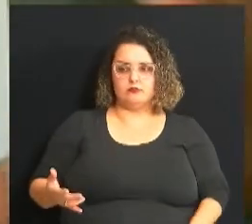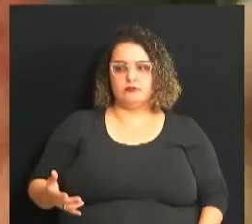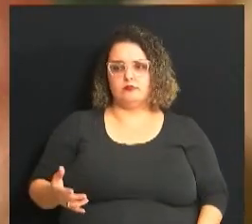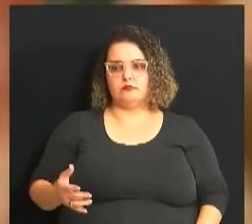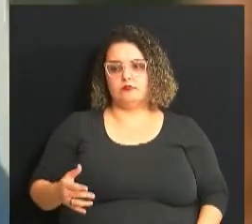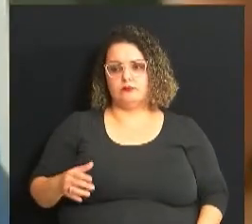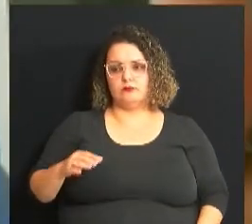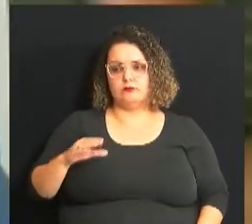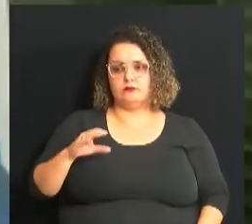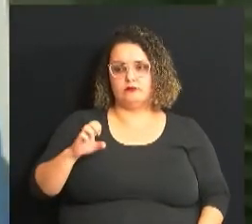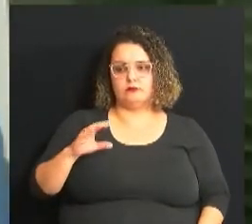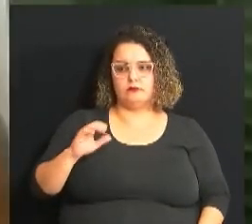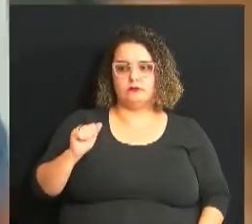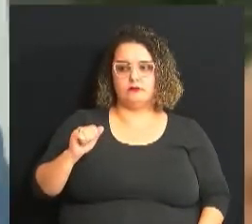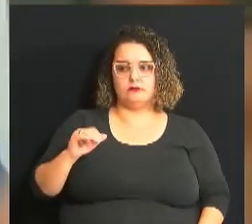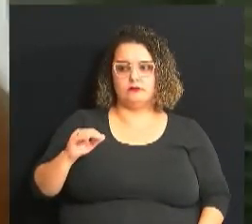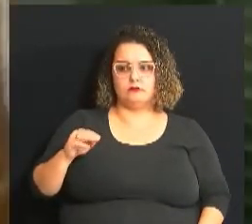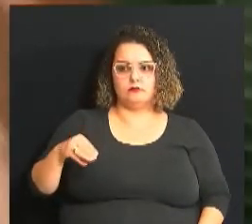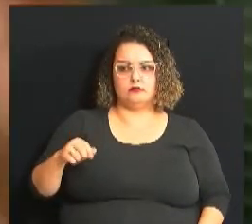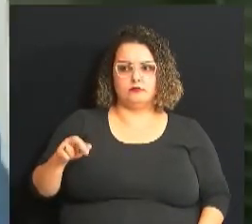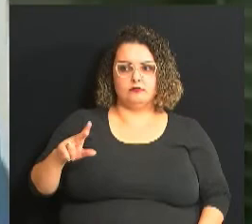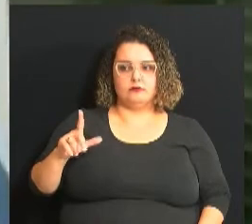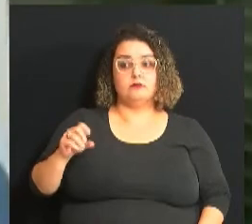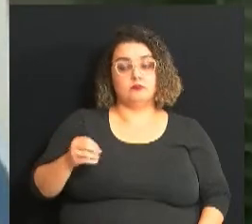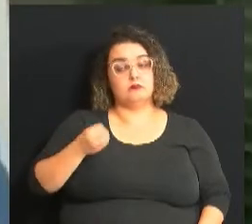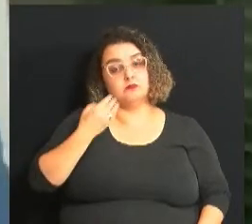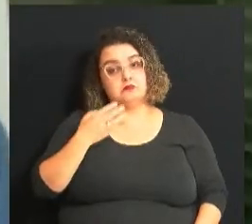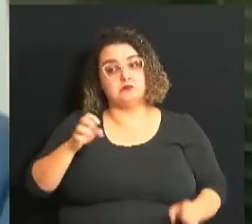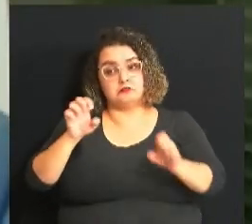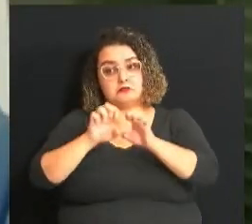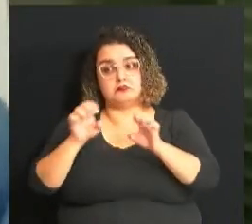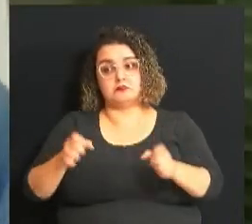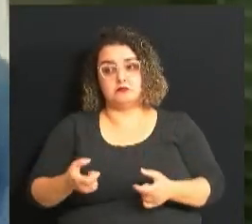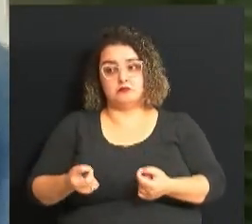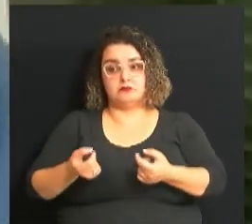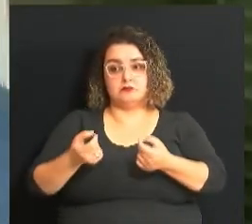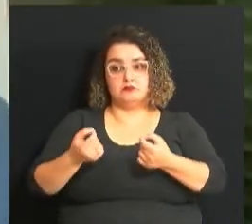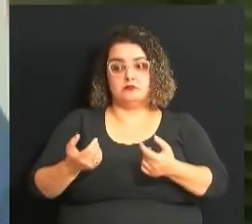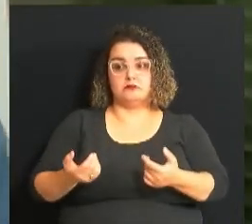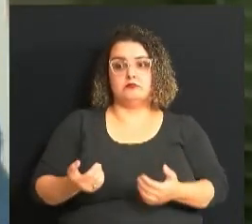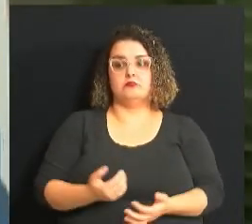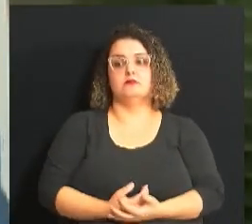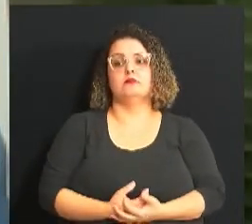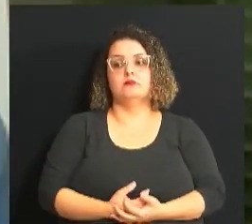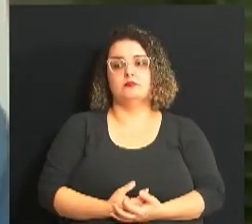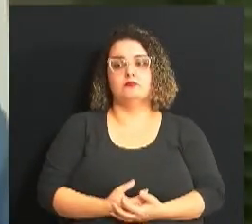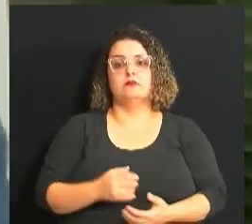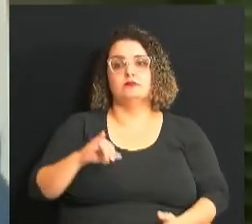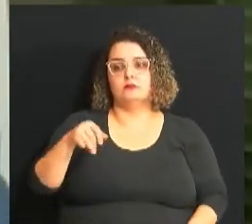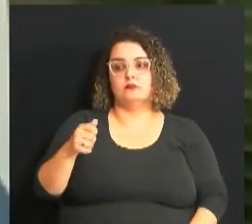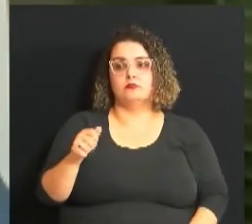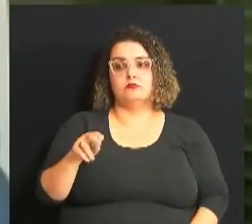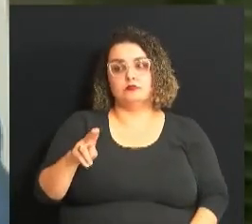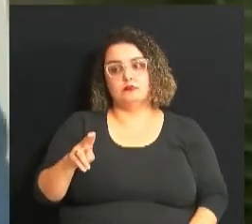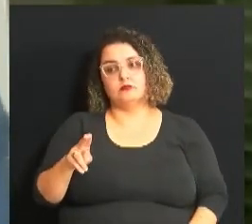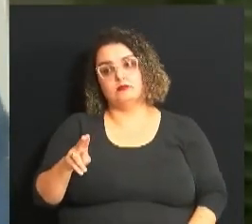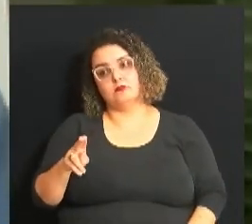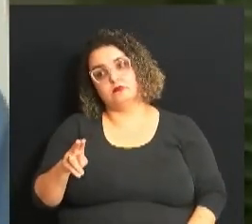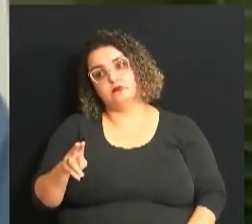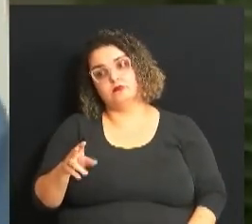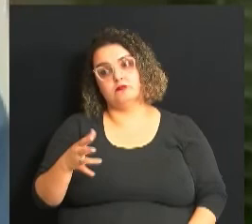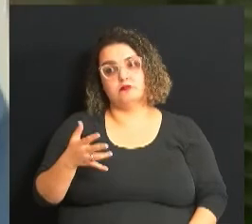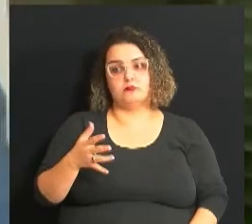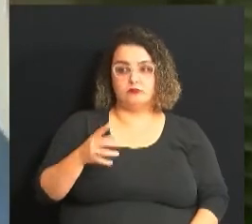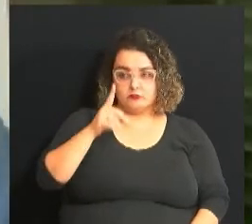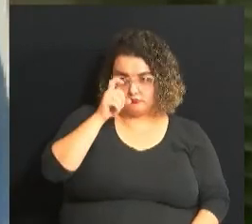muito bom, pessoal de câncer, também tem uma estrutura boa para câncer. Se você for para a região de Jaú, tem lá uma estrutura de Hospital do Câncer de